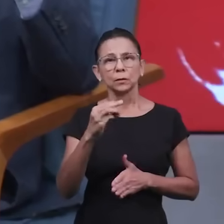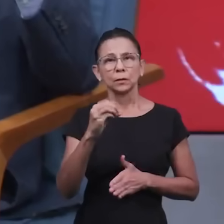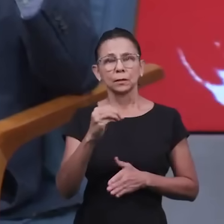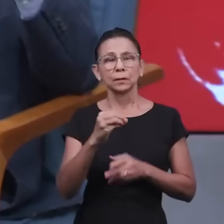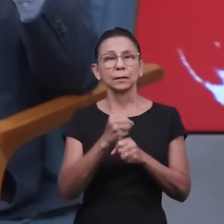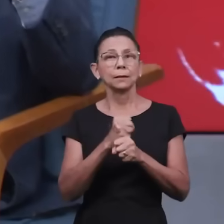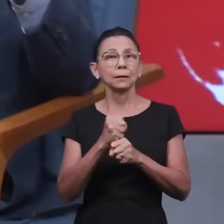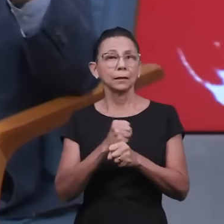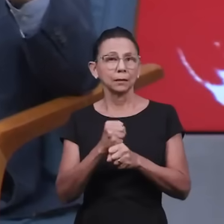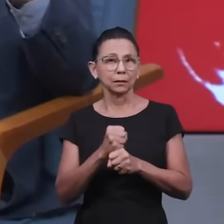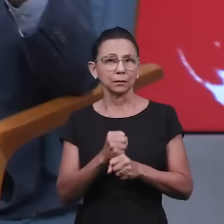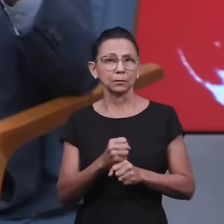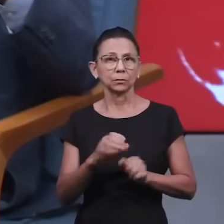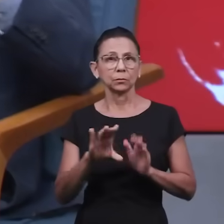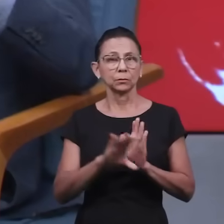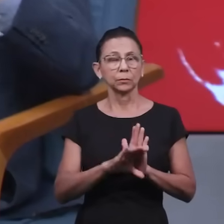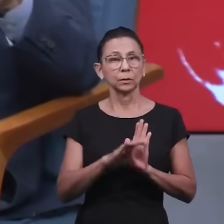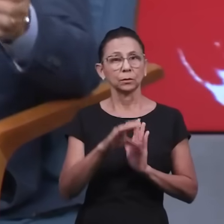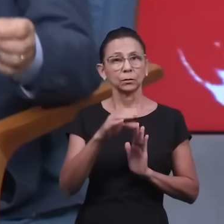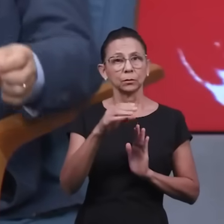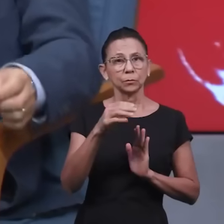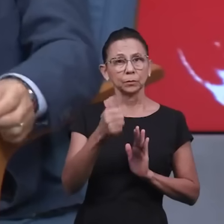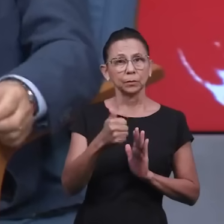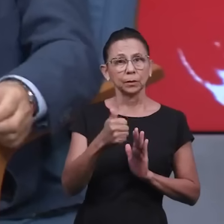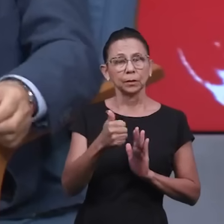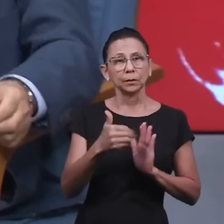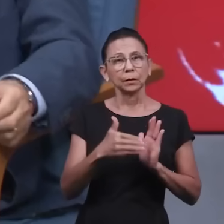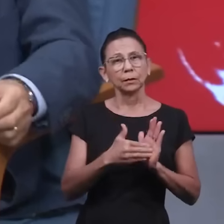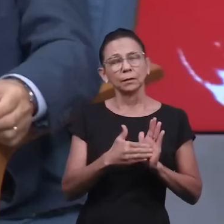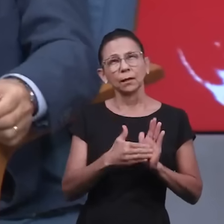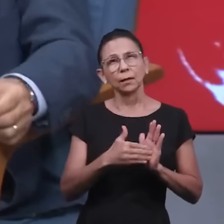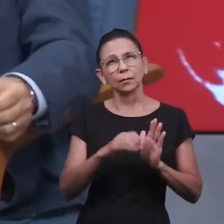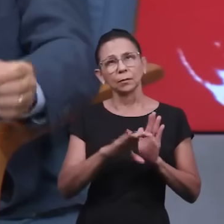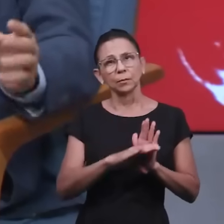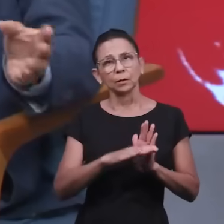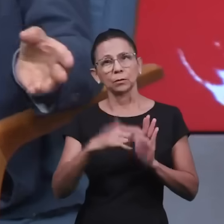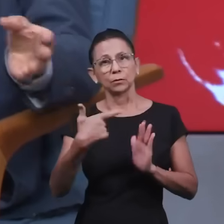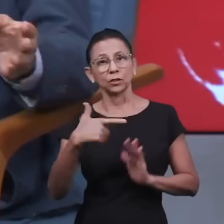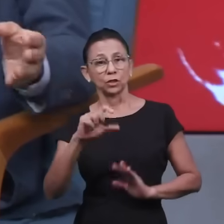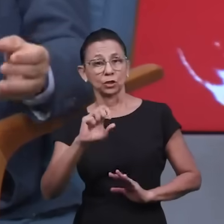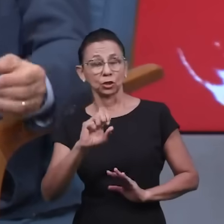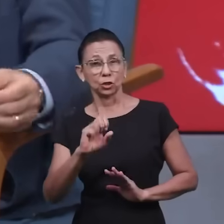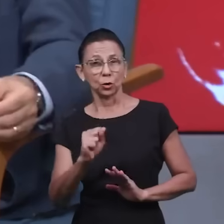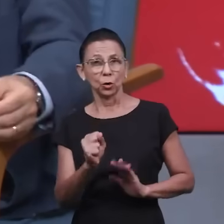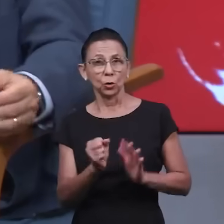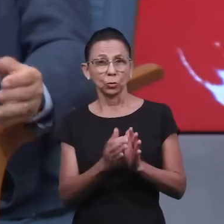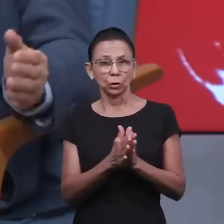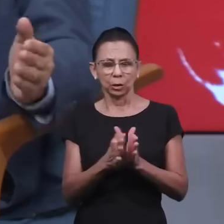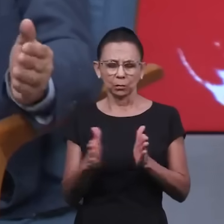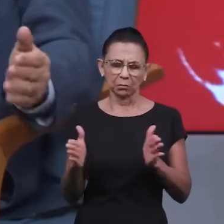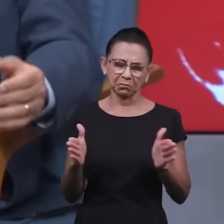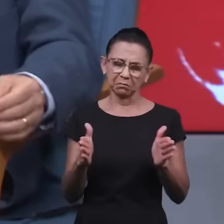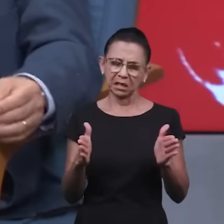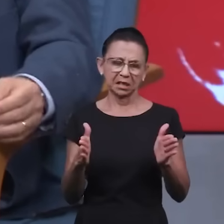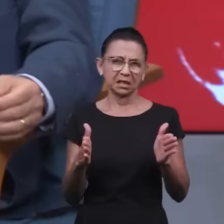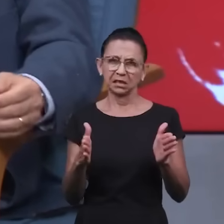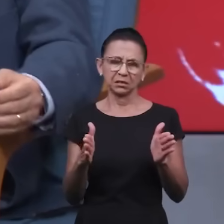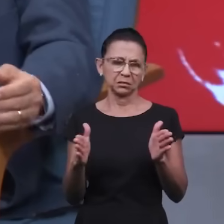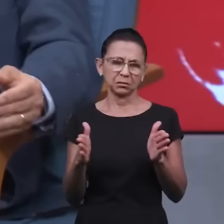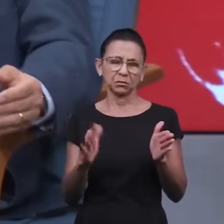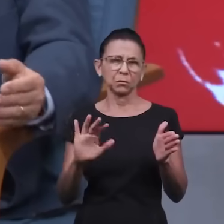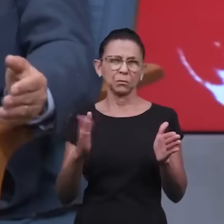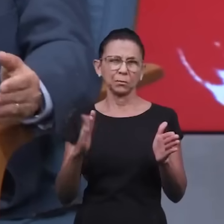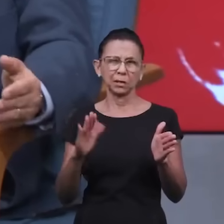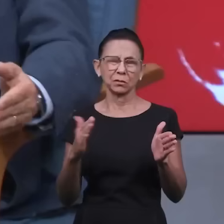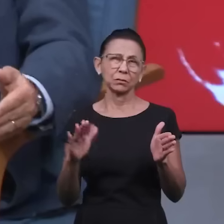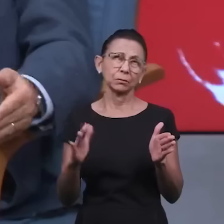anos. Do capítulo 1 ao capítulo 28, tem um espaço de tempo de mais